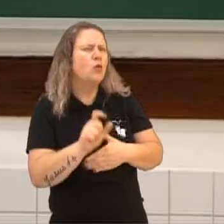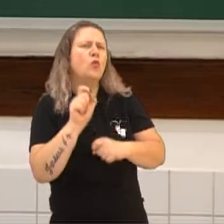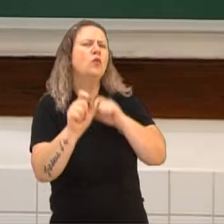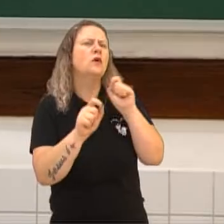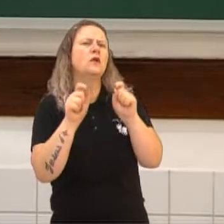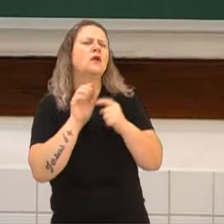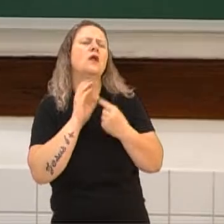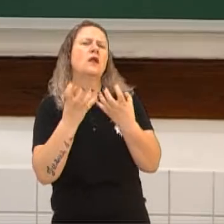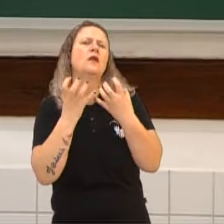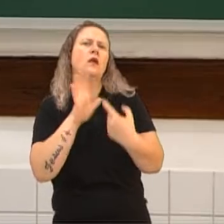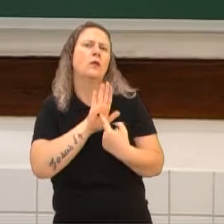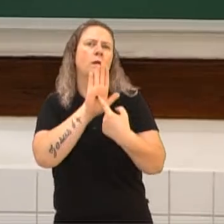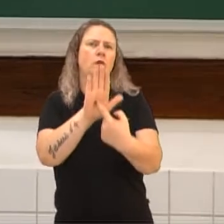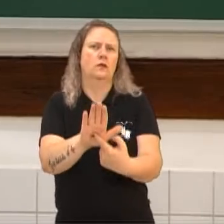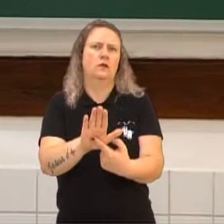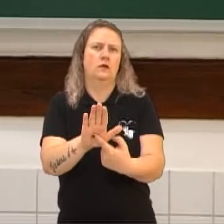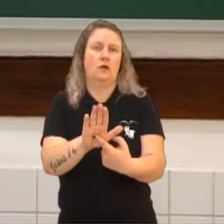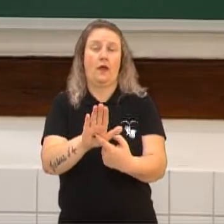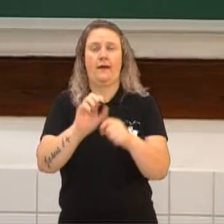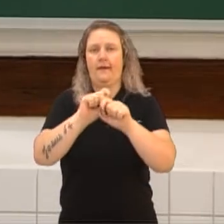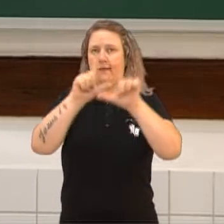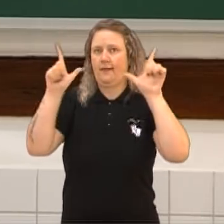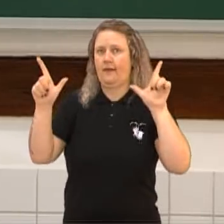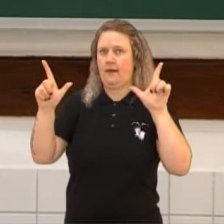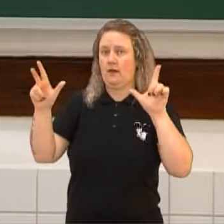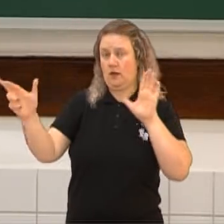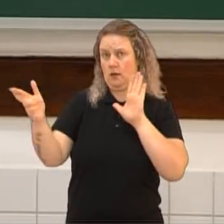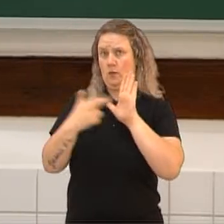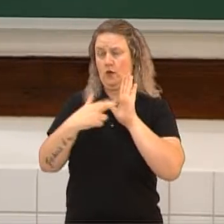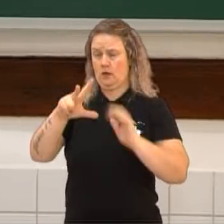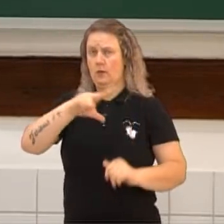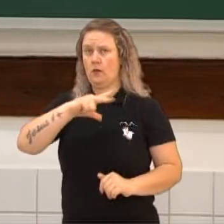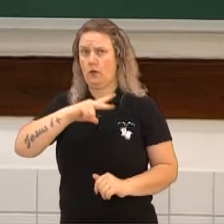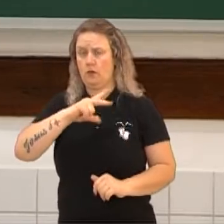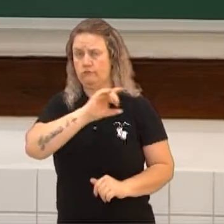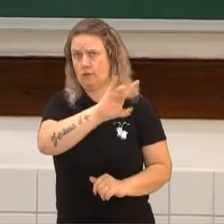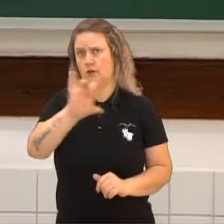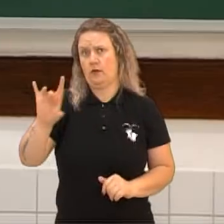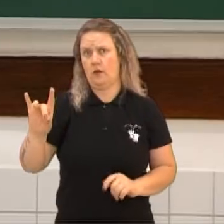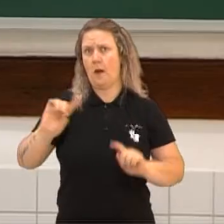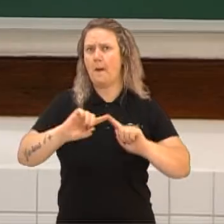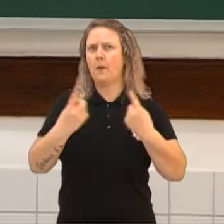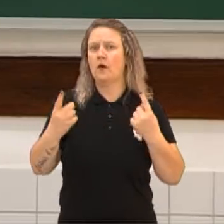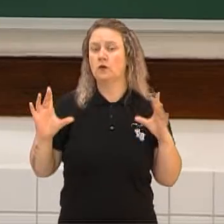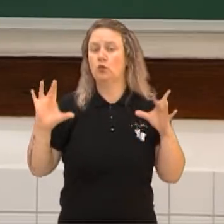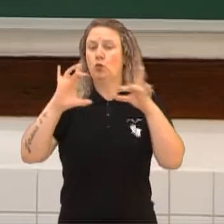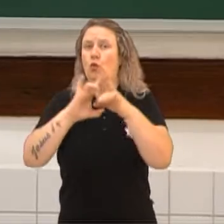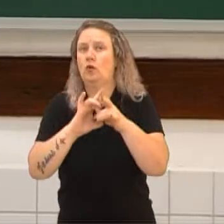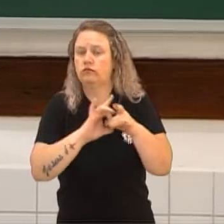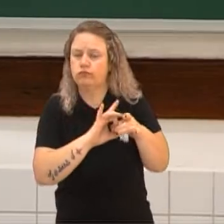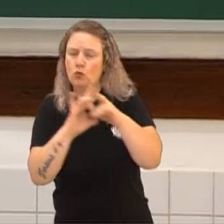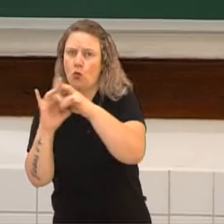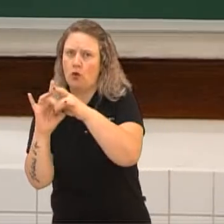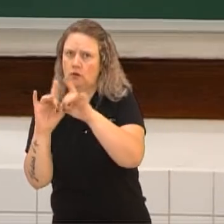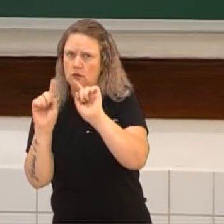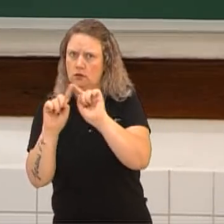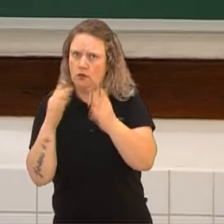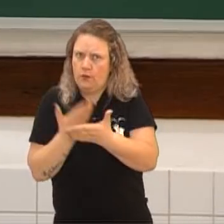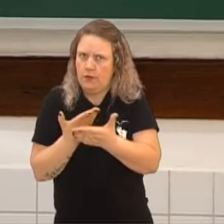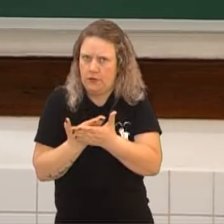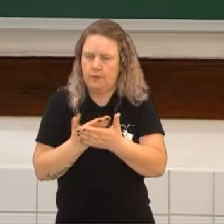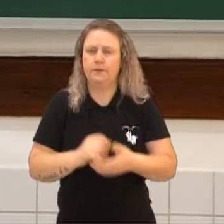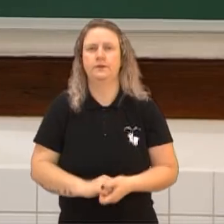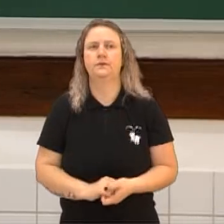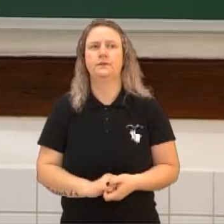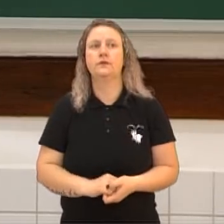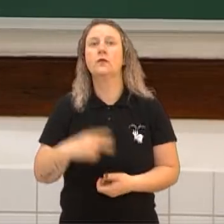né? É claro que a resposta é pessoal, mas tente trazer ela para dentro do contexto da aula. Questão número 2. Como